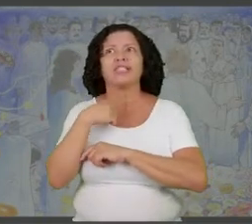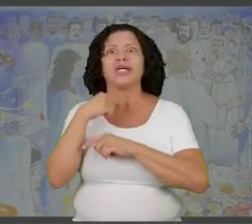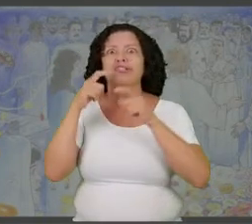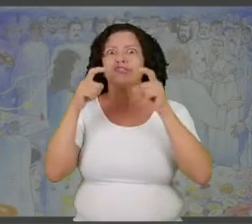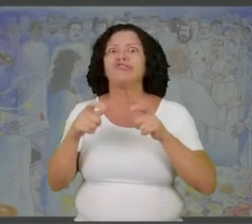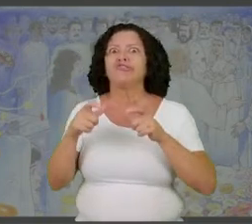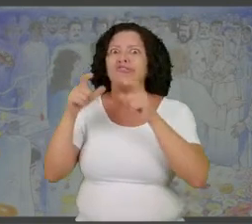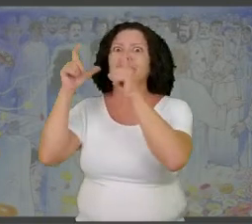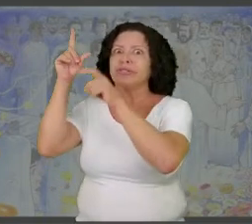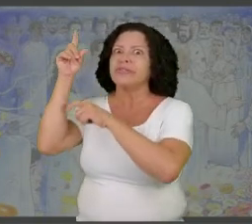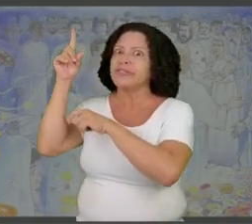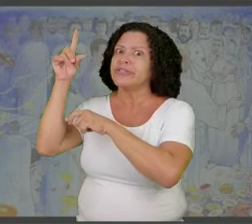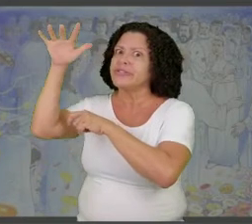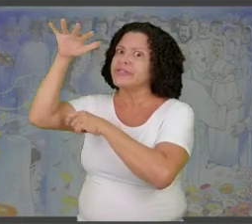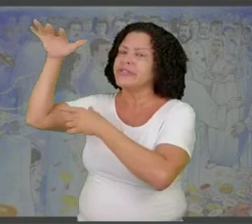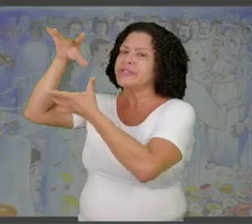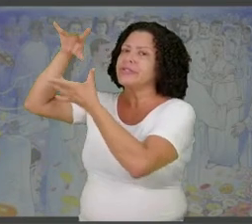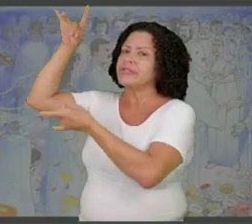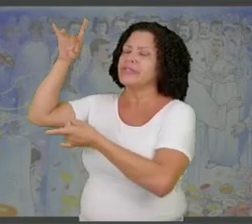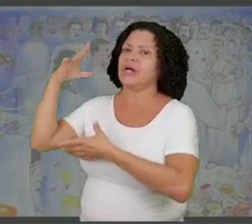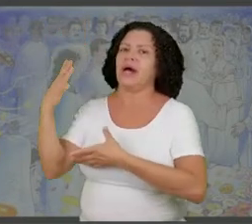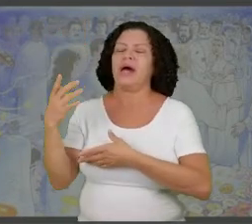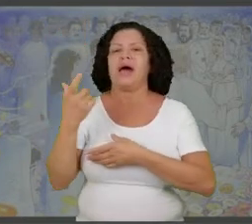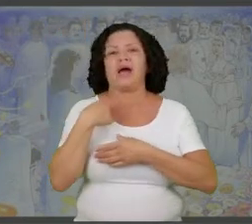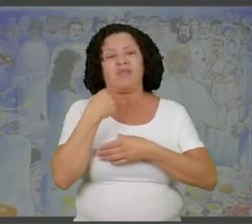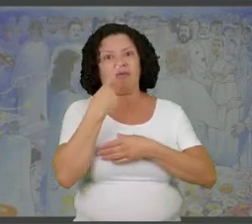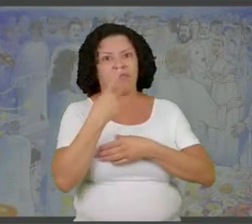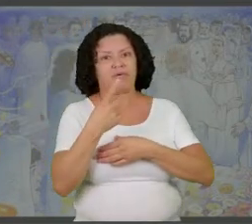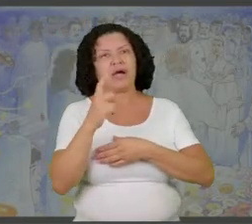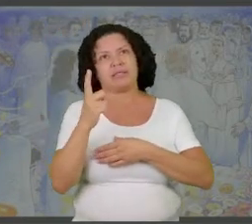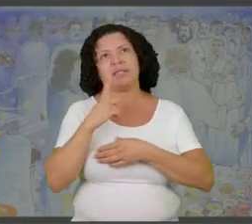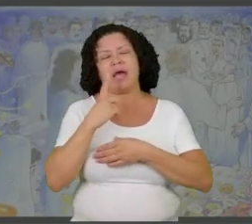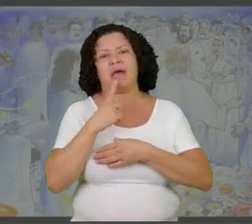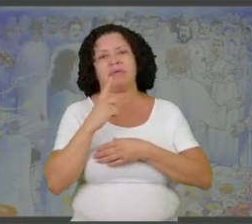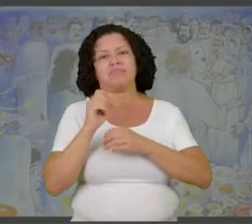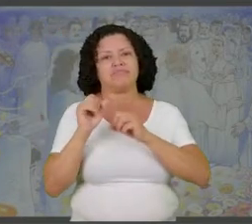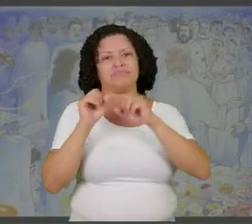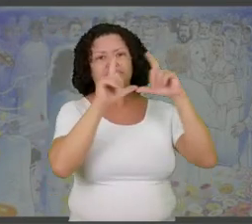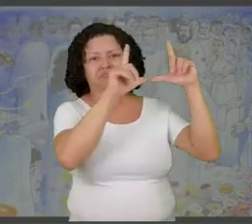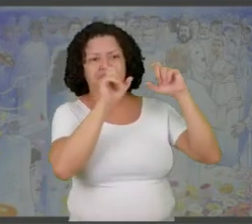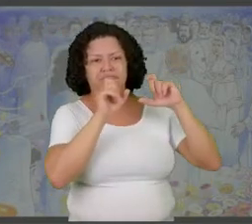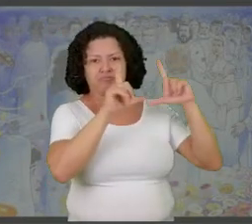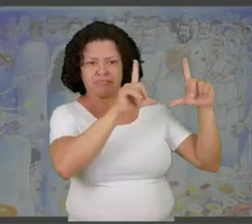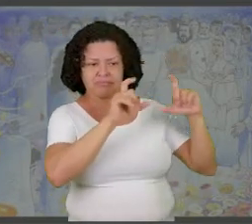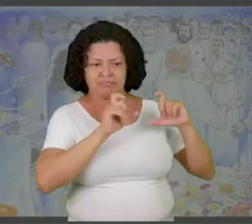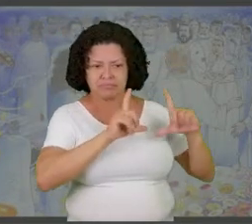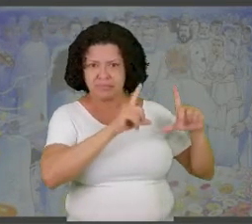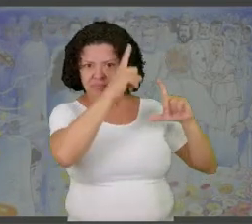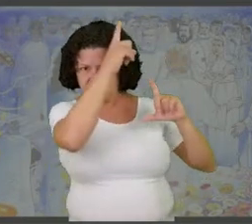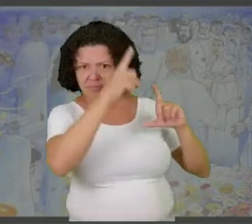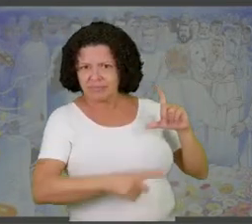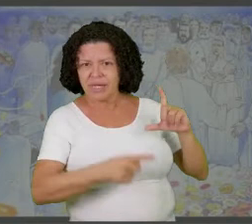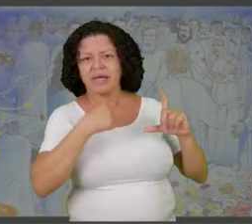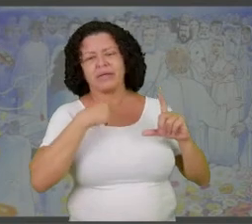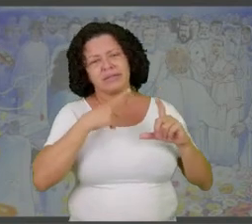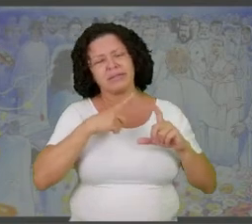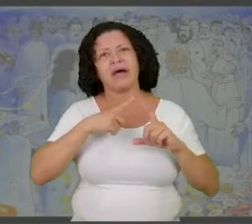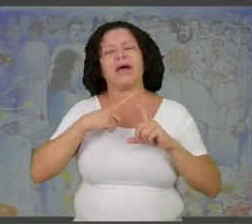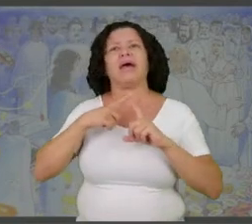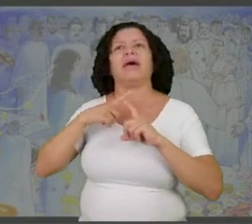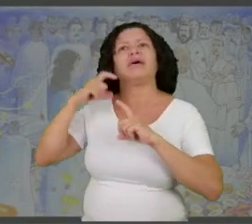uma ideia de onde possivelmente iremos. E aí eu utilizei ali algumas cenas, tanto do